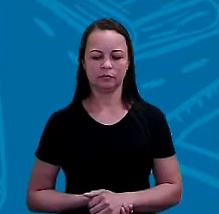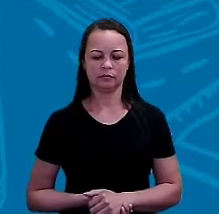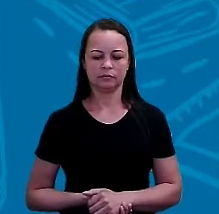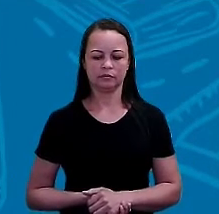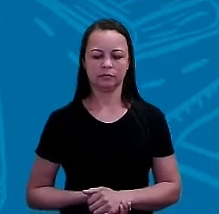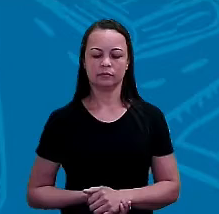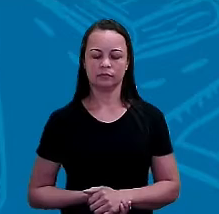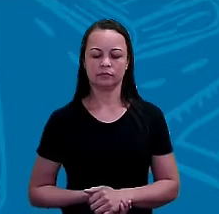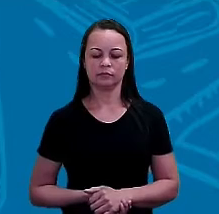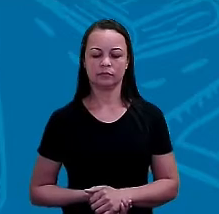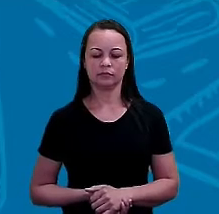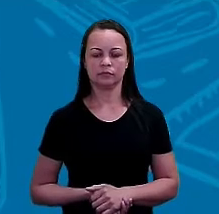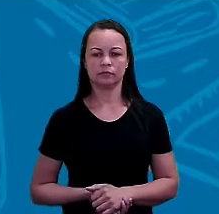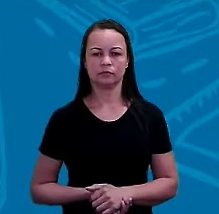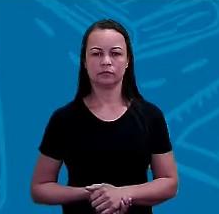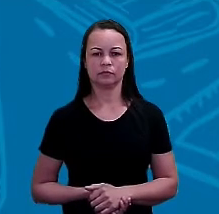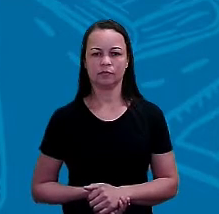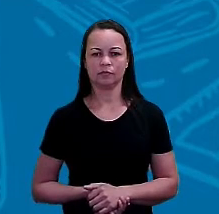Primeiro ponto que eu trago